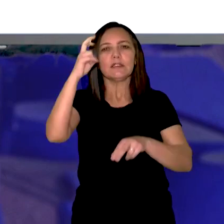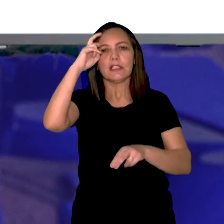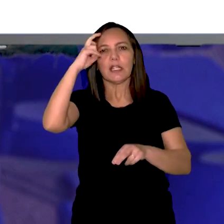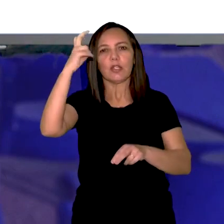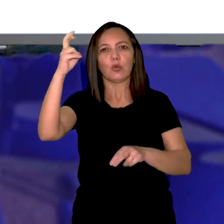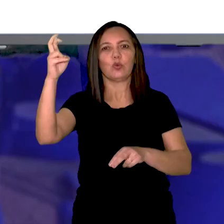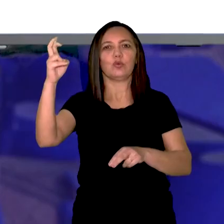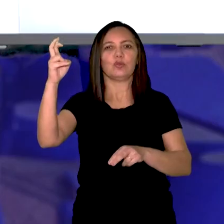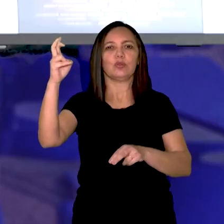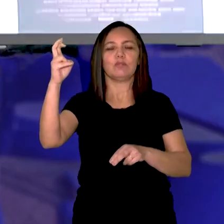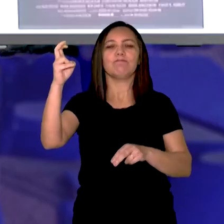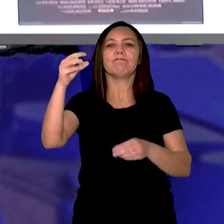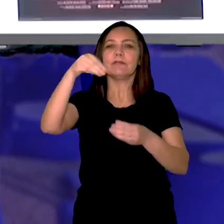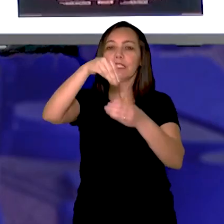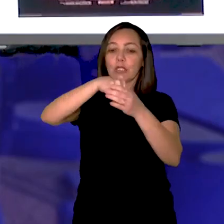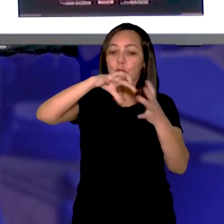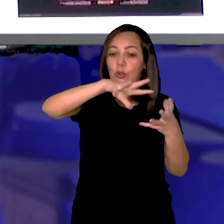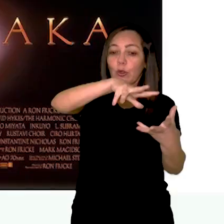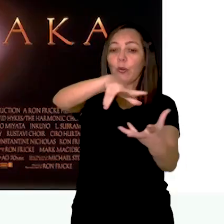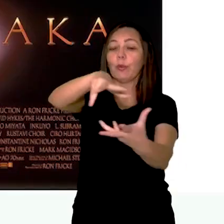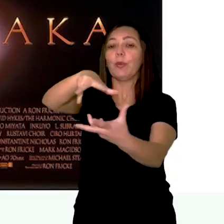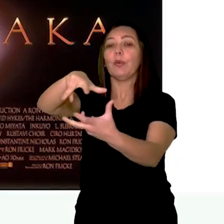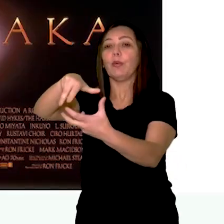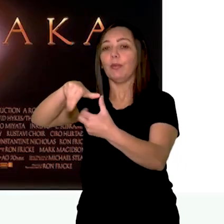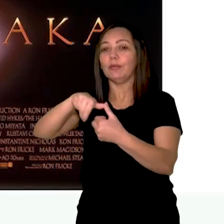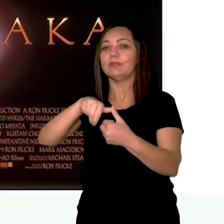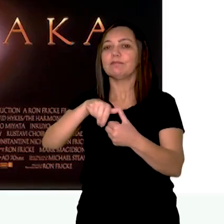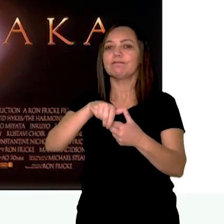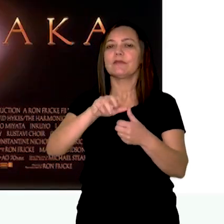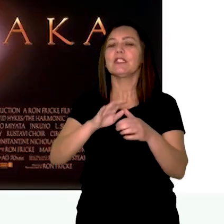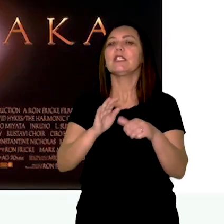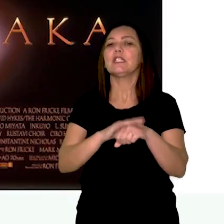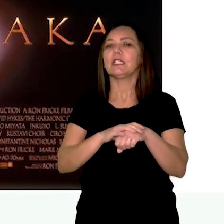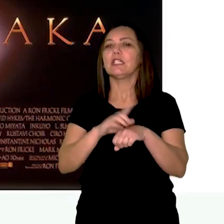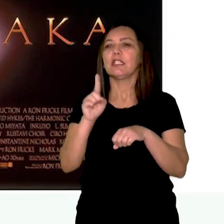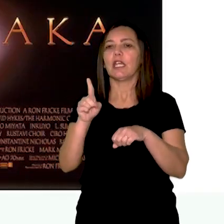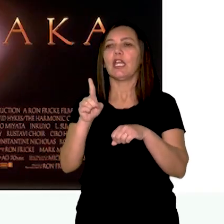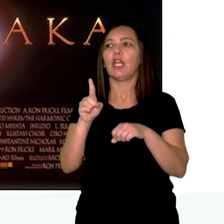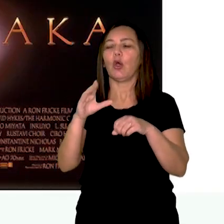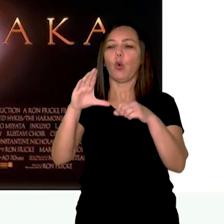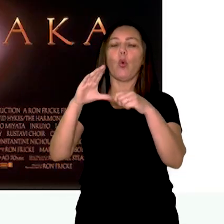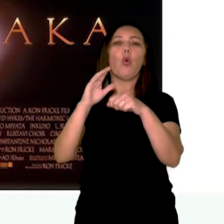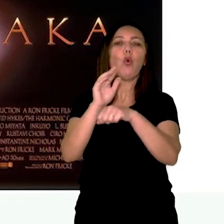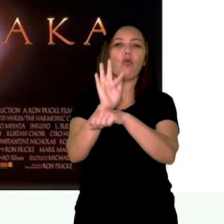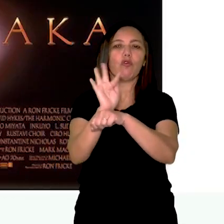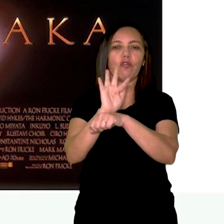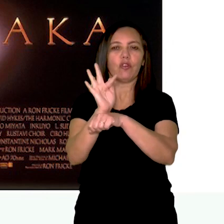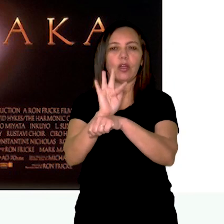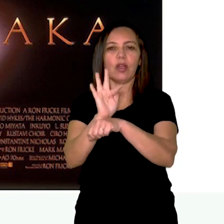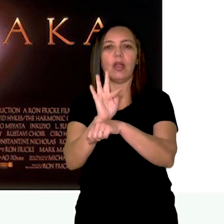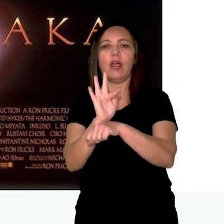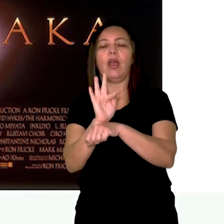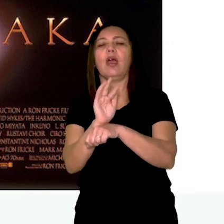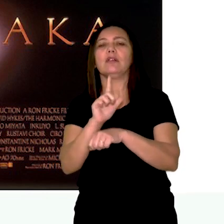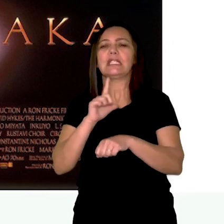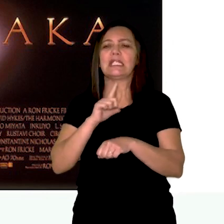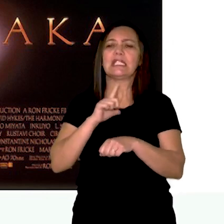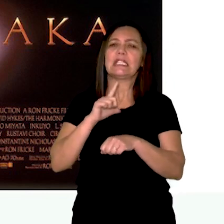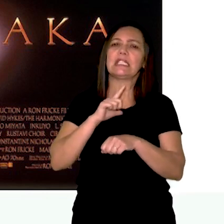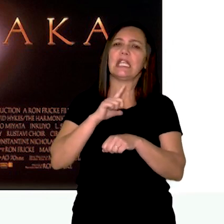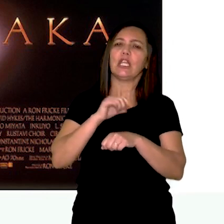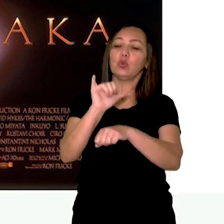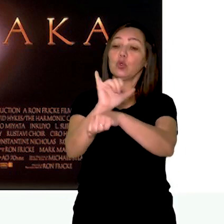ao redor do nosso planeta, que é esse documentário aqui chamado Baraka. Vocês encontram ele facilmente